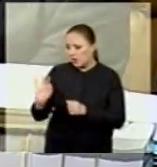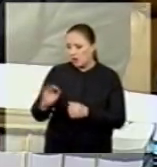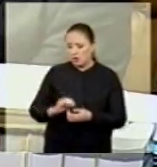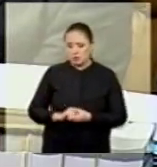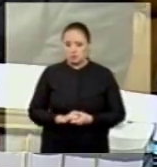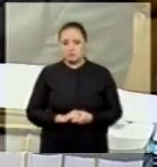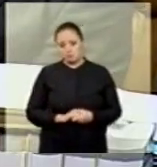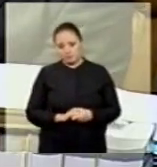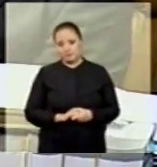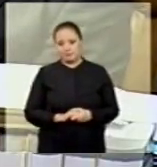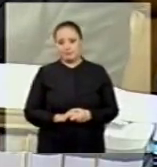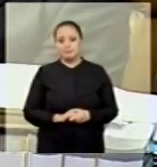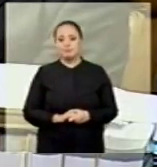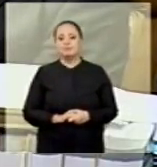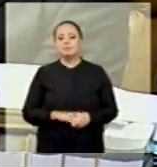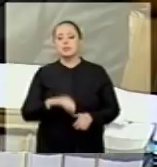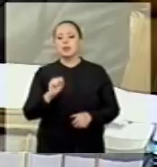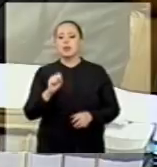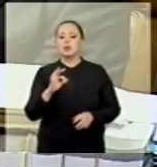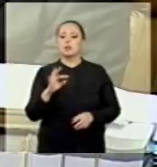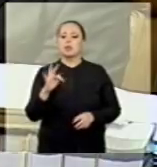O Supremo Tribunal Federal, no entanto,